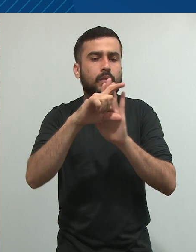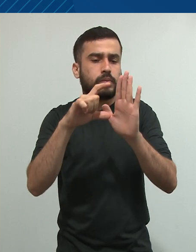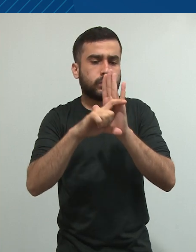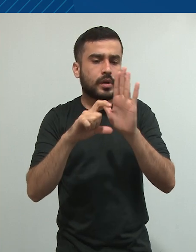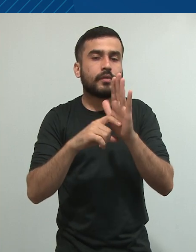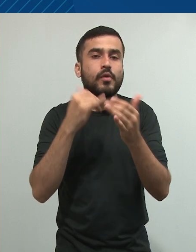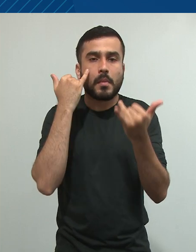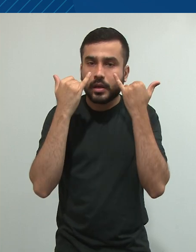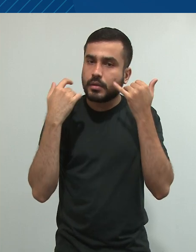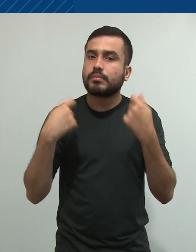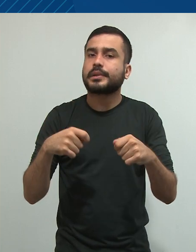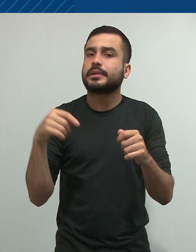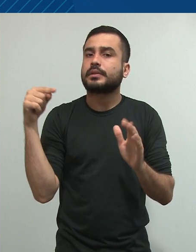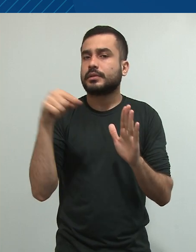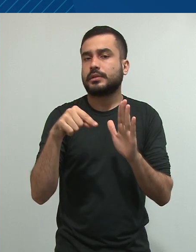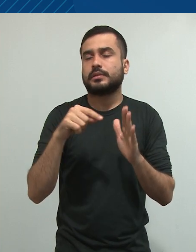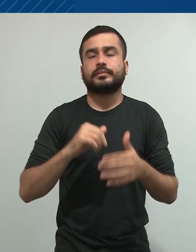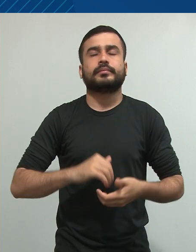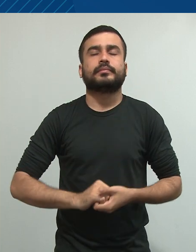ali.